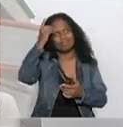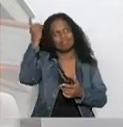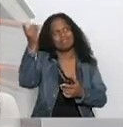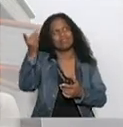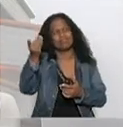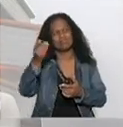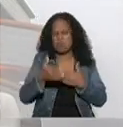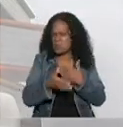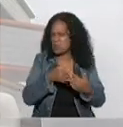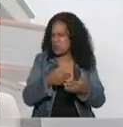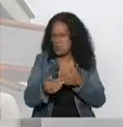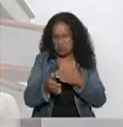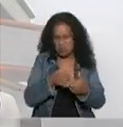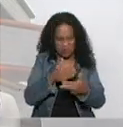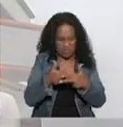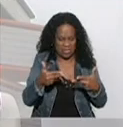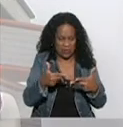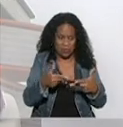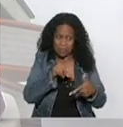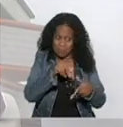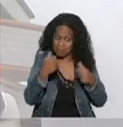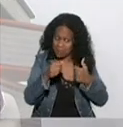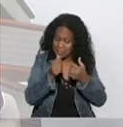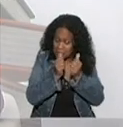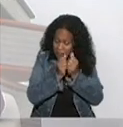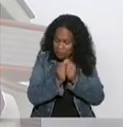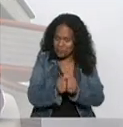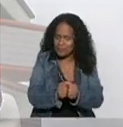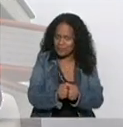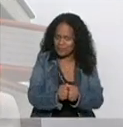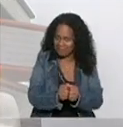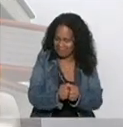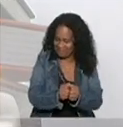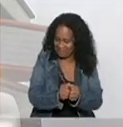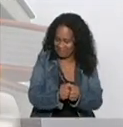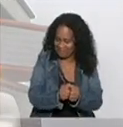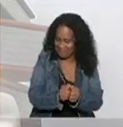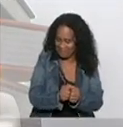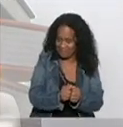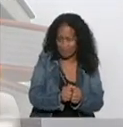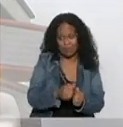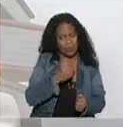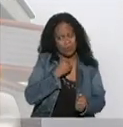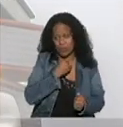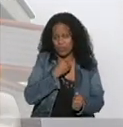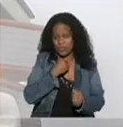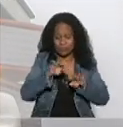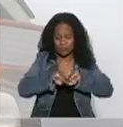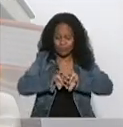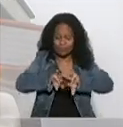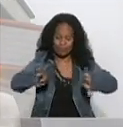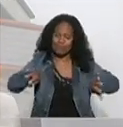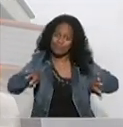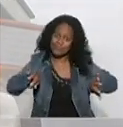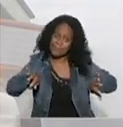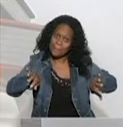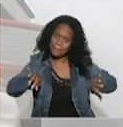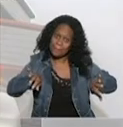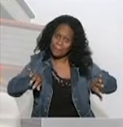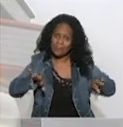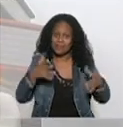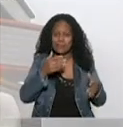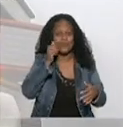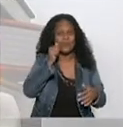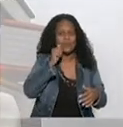sentimento de nosso, desse sentimento de cooperação e tal. E antes das crianças